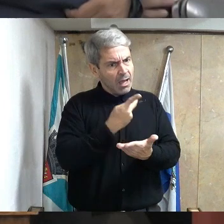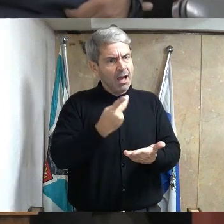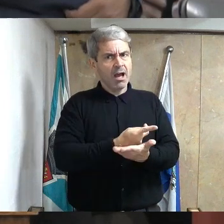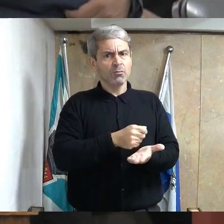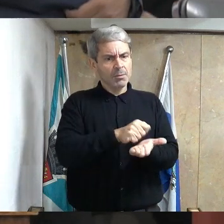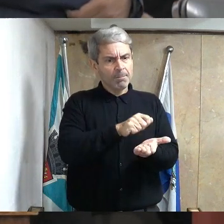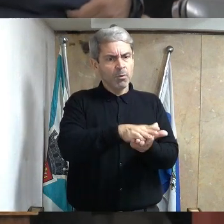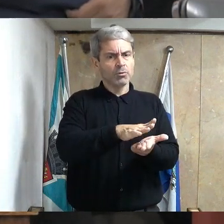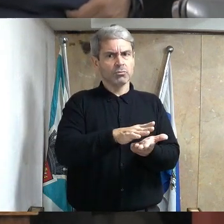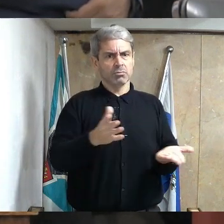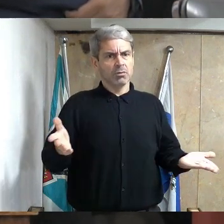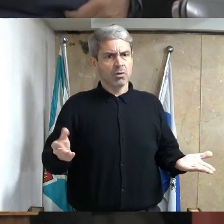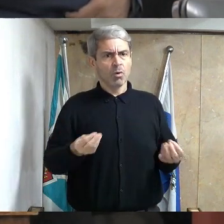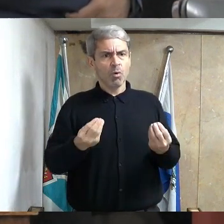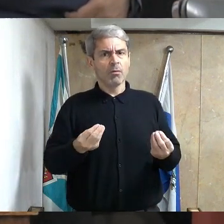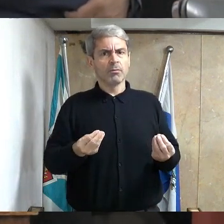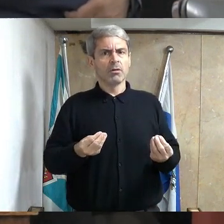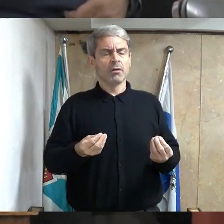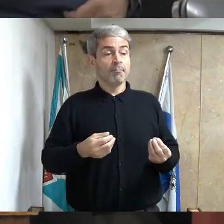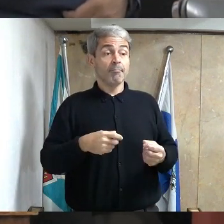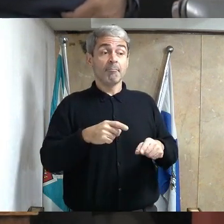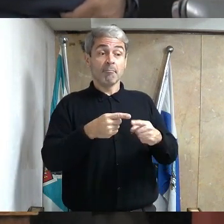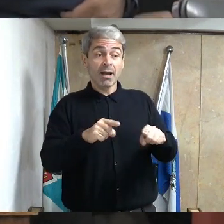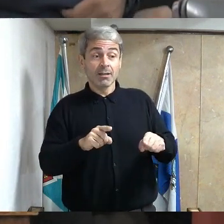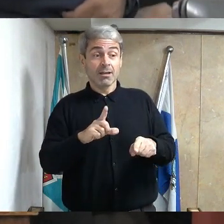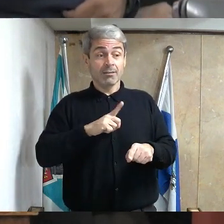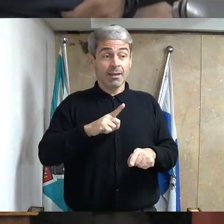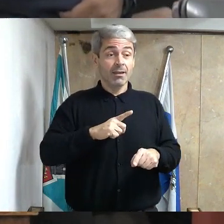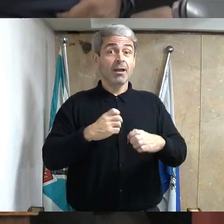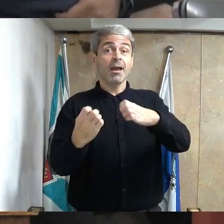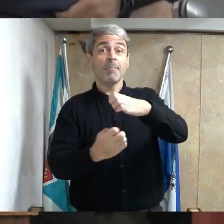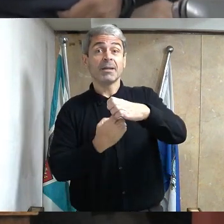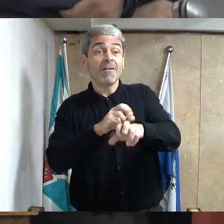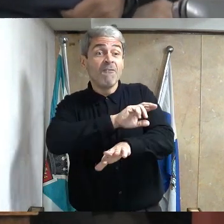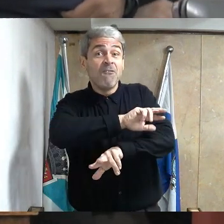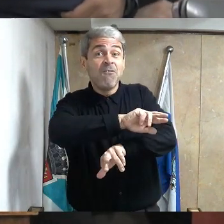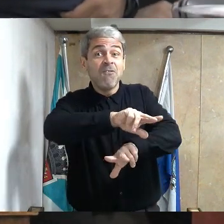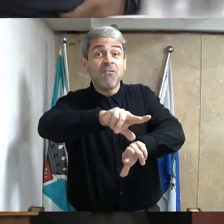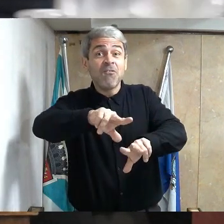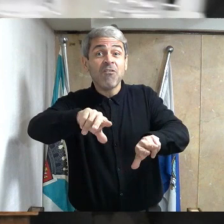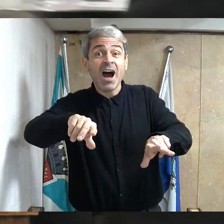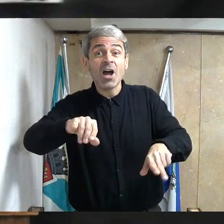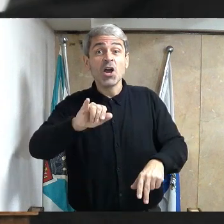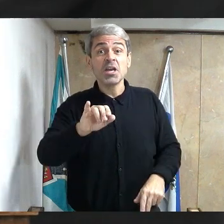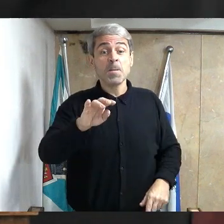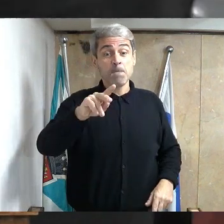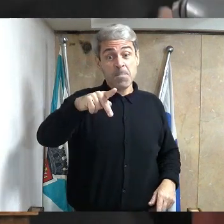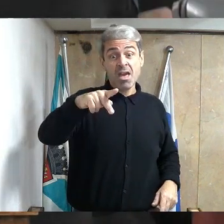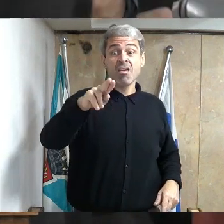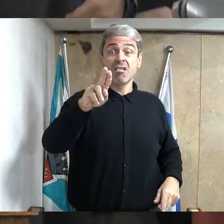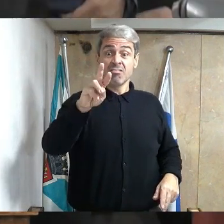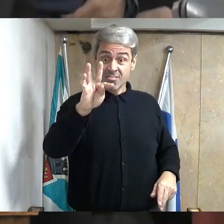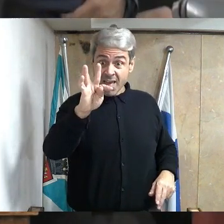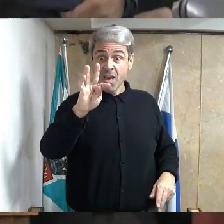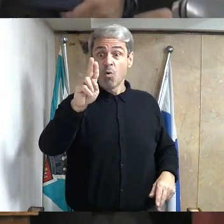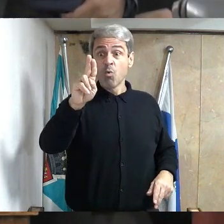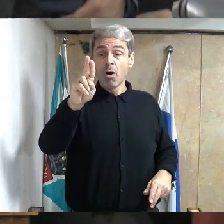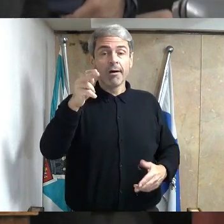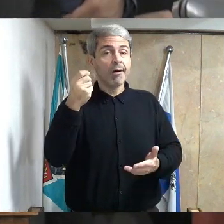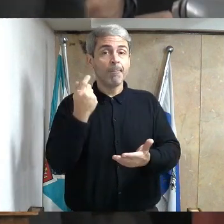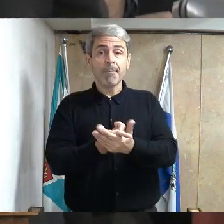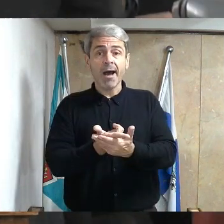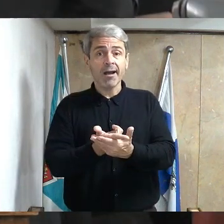arrecadar, mas tem muito empresário não pagando seu IPTU, deixando de pagar, e o município não